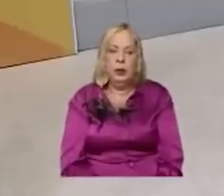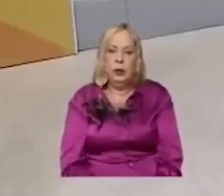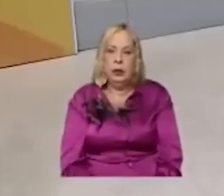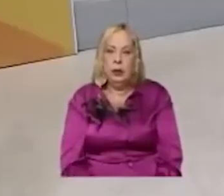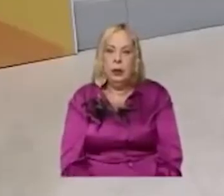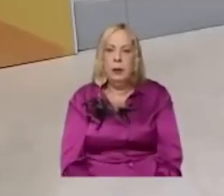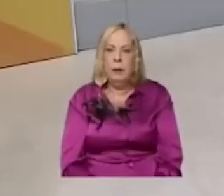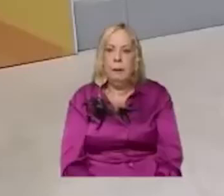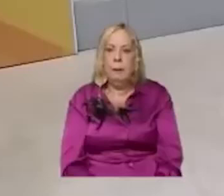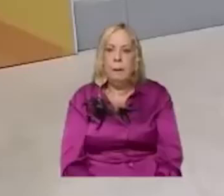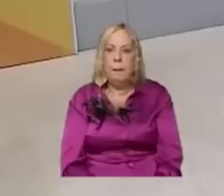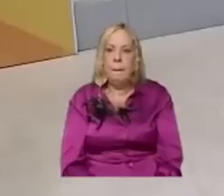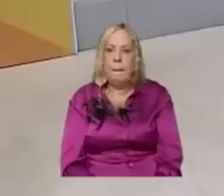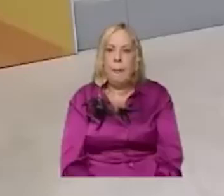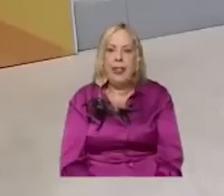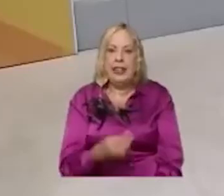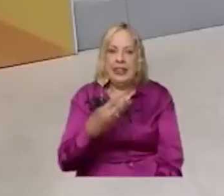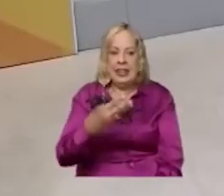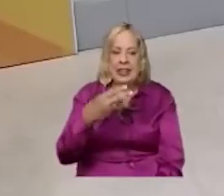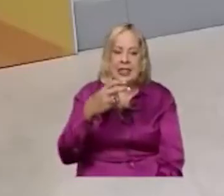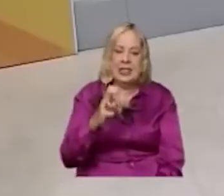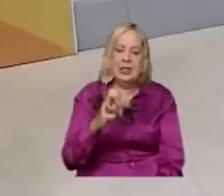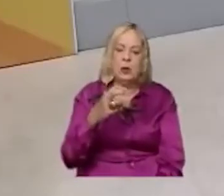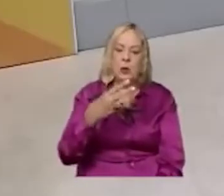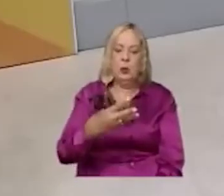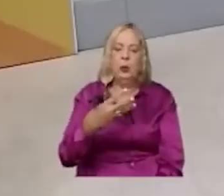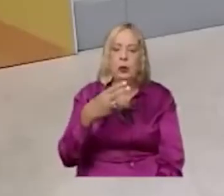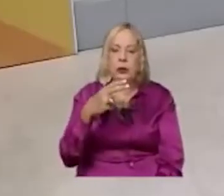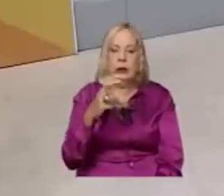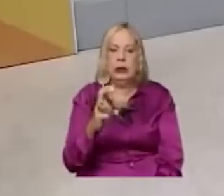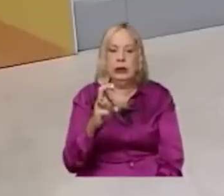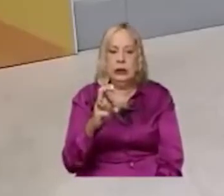50 subiu, sobe agora de número